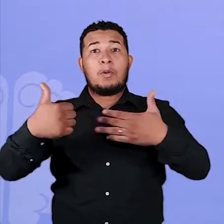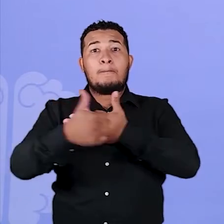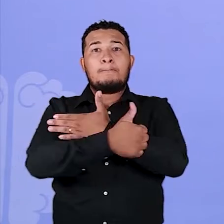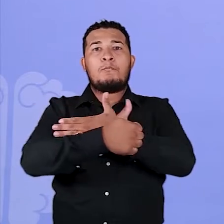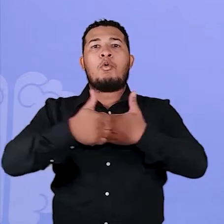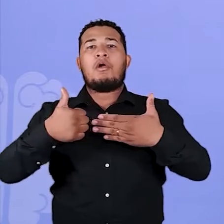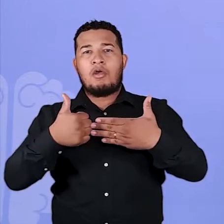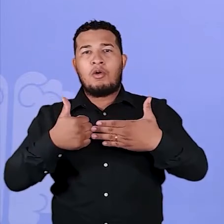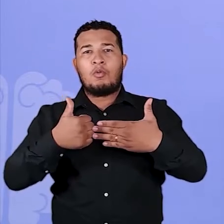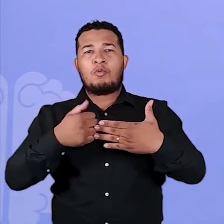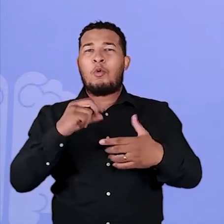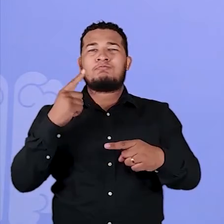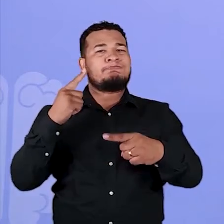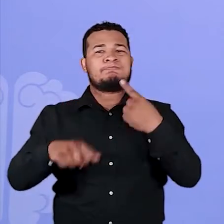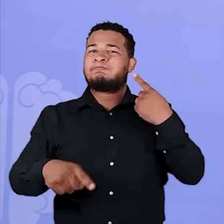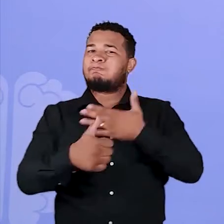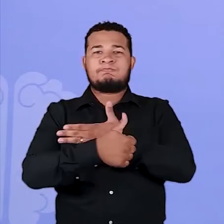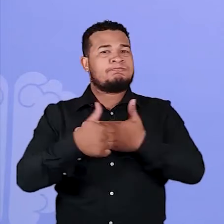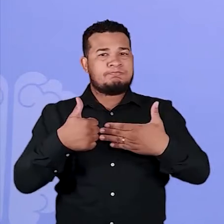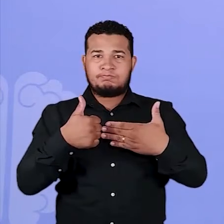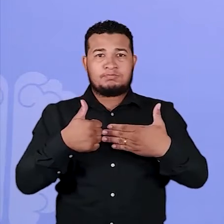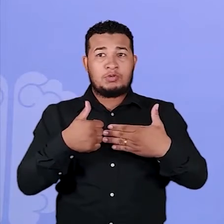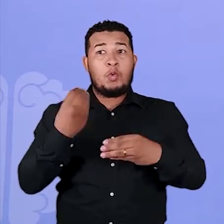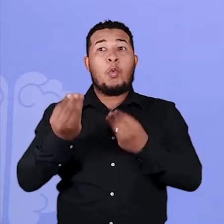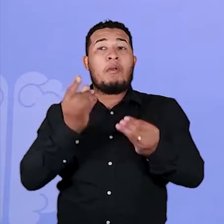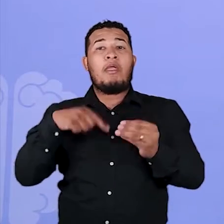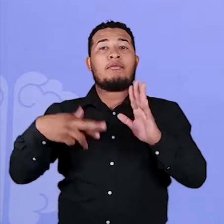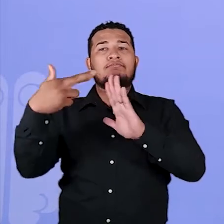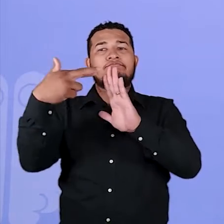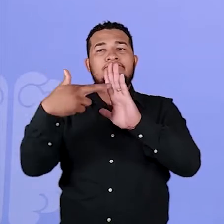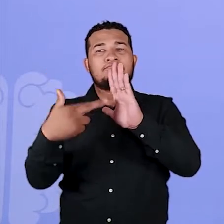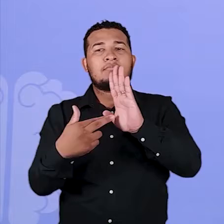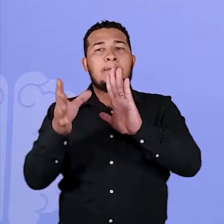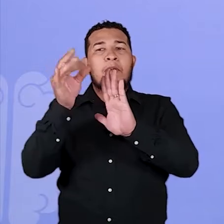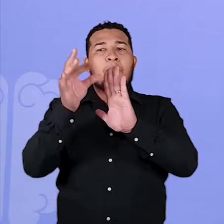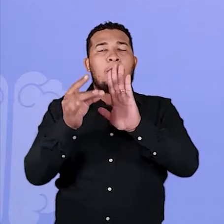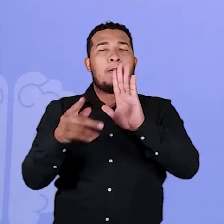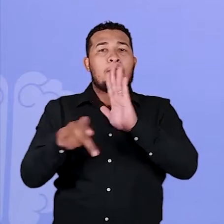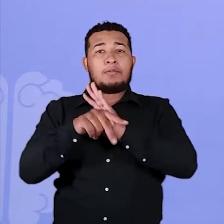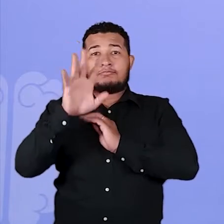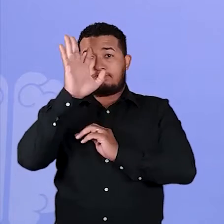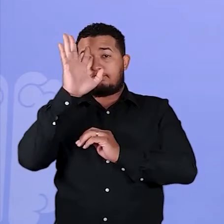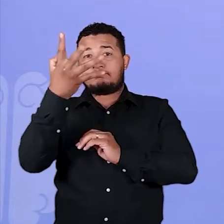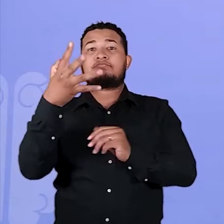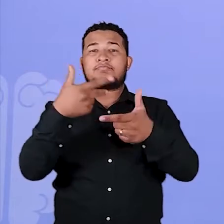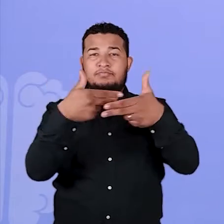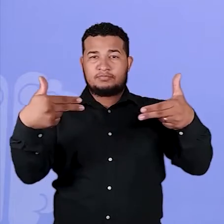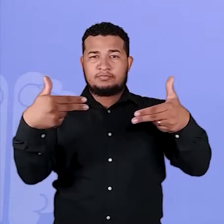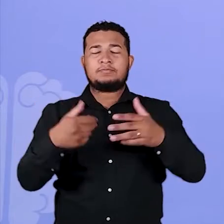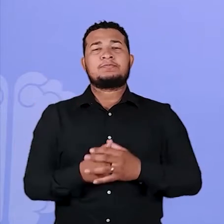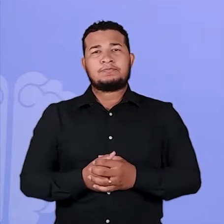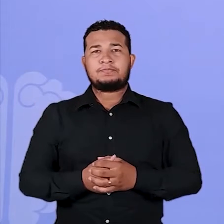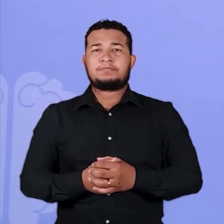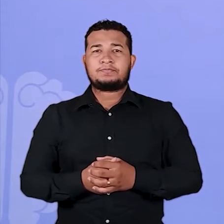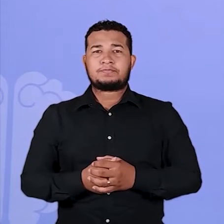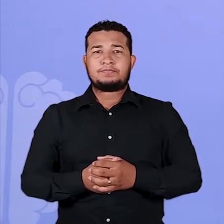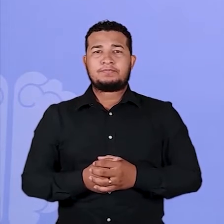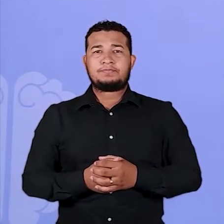ação imoral? De onde vêm os critérios que a gente utiliza para decidir esse tipo de